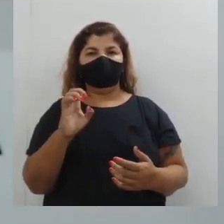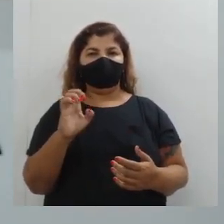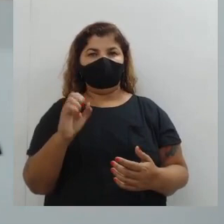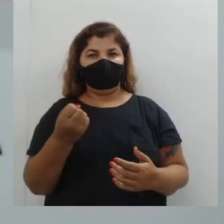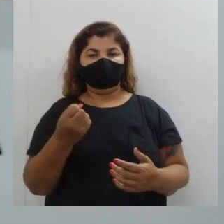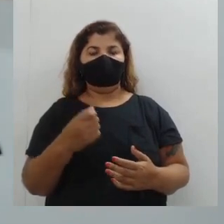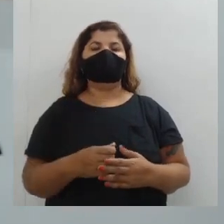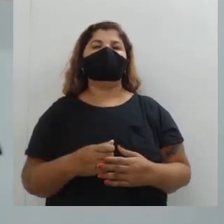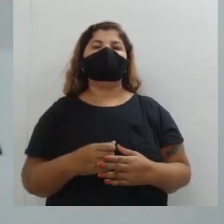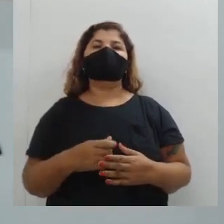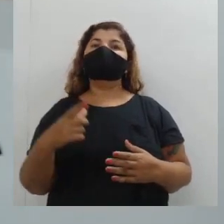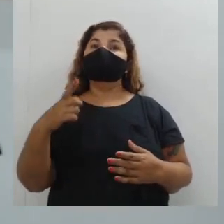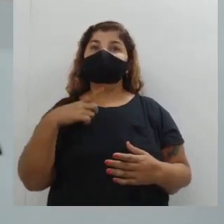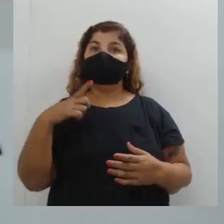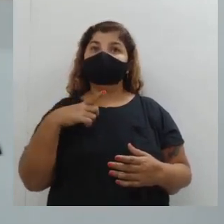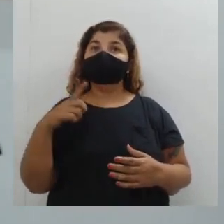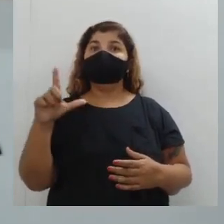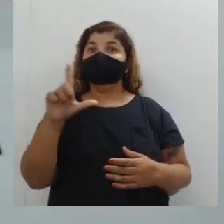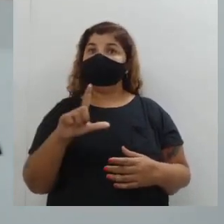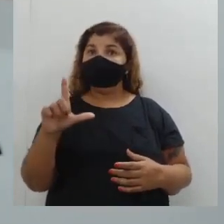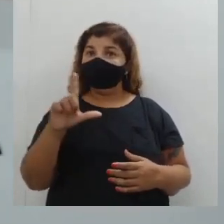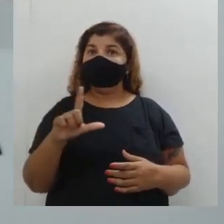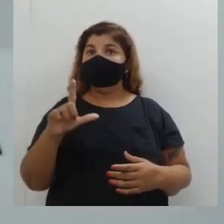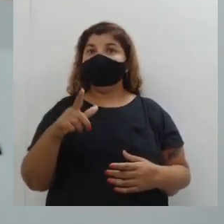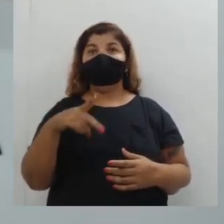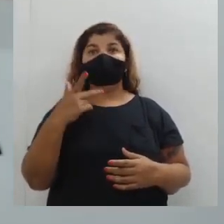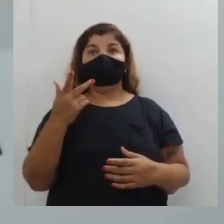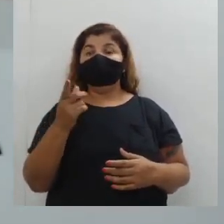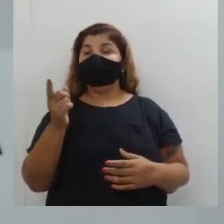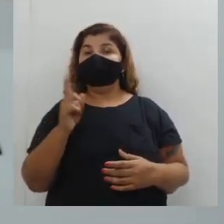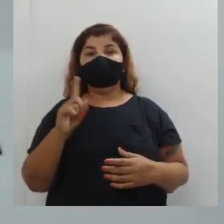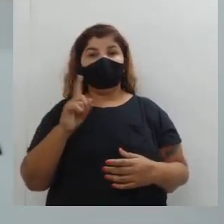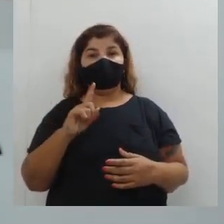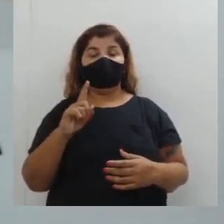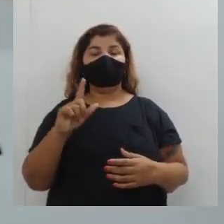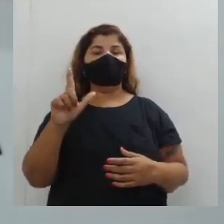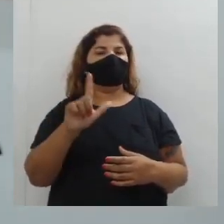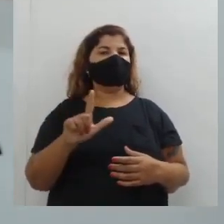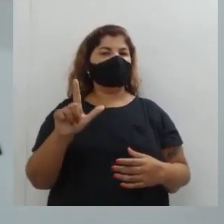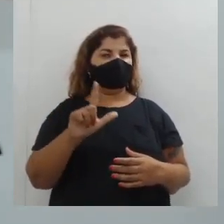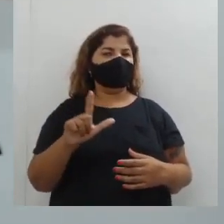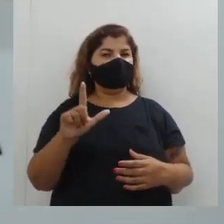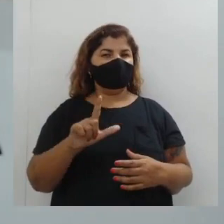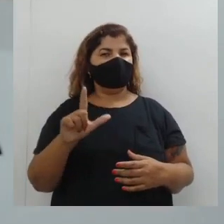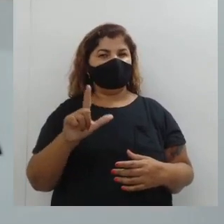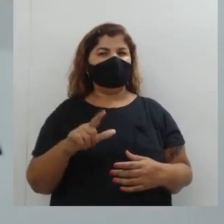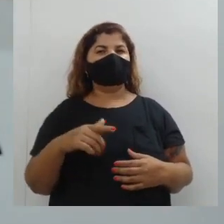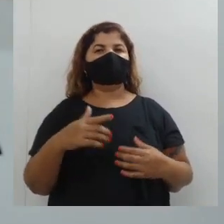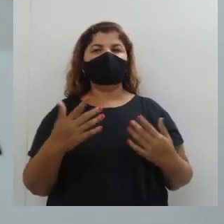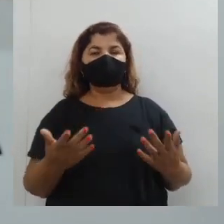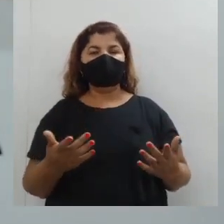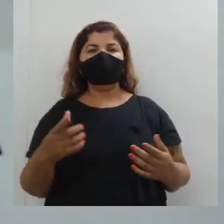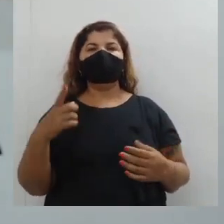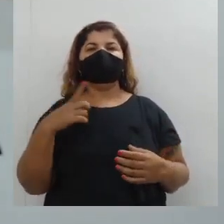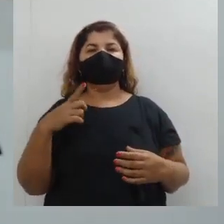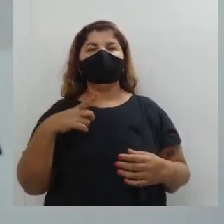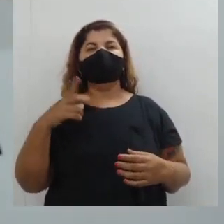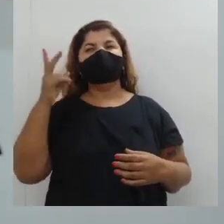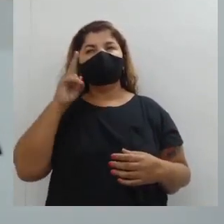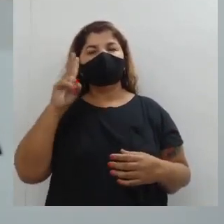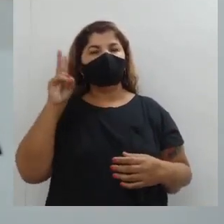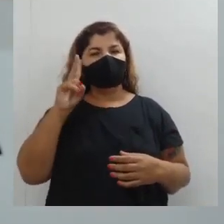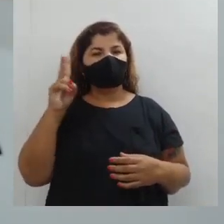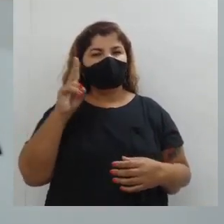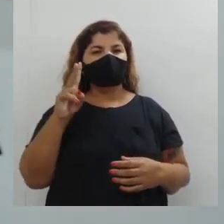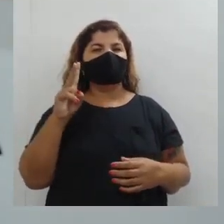até menciona que não se trata de uma obra literária, mas isso não tem mais valor histórico do que